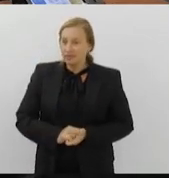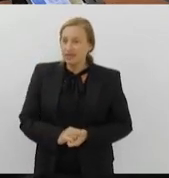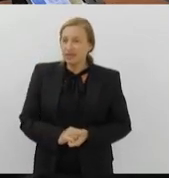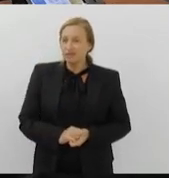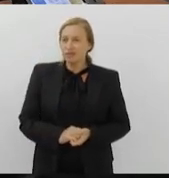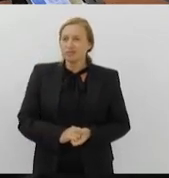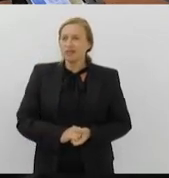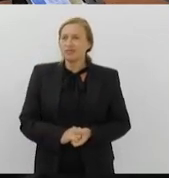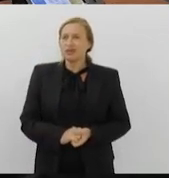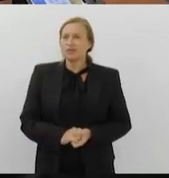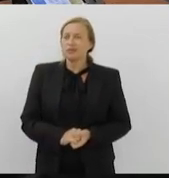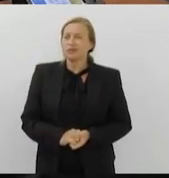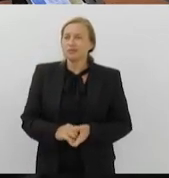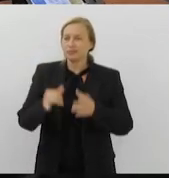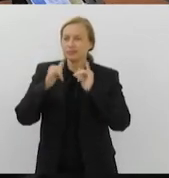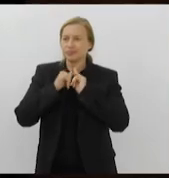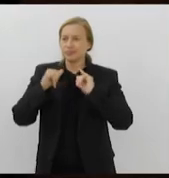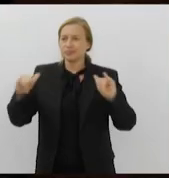só para declarar,